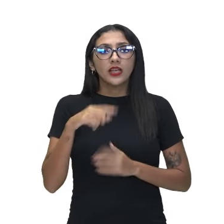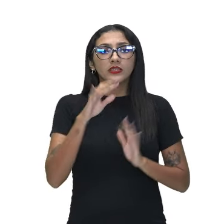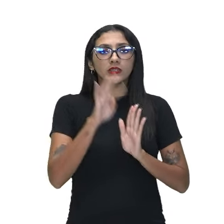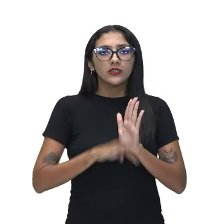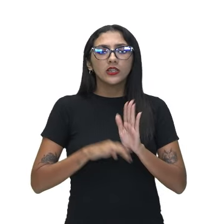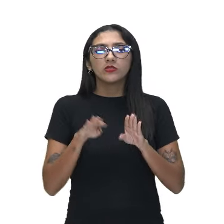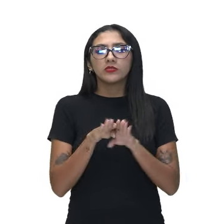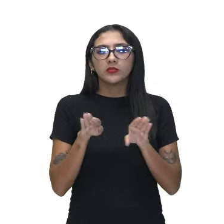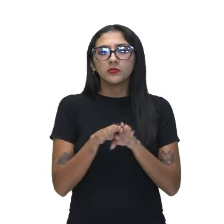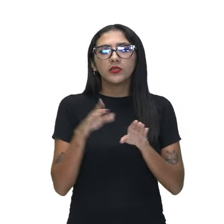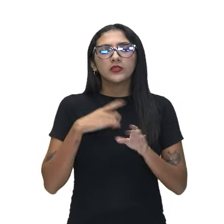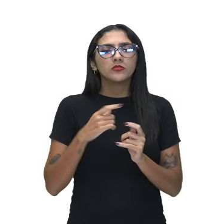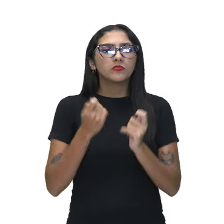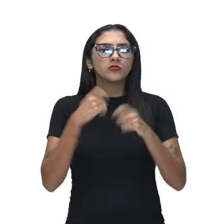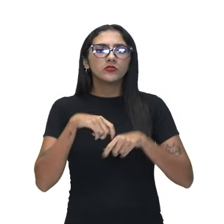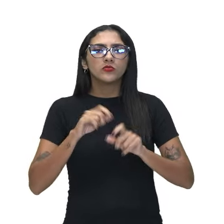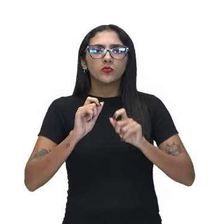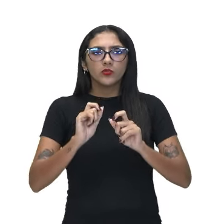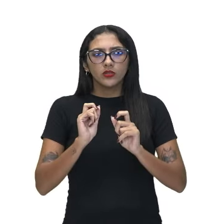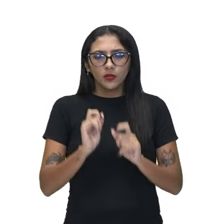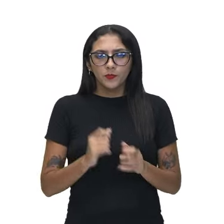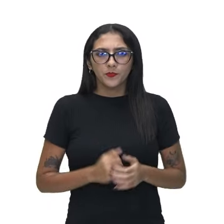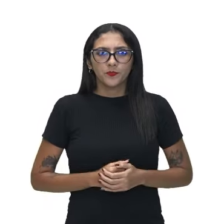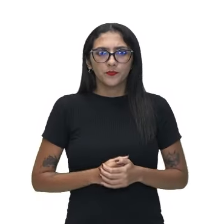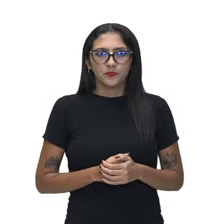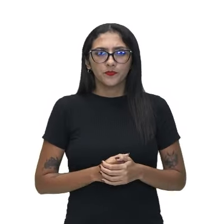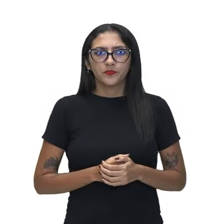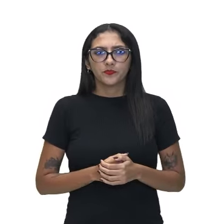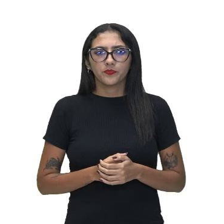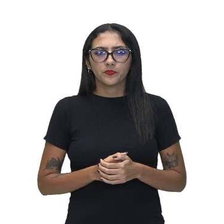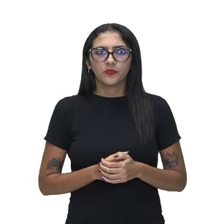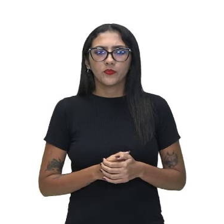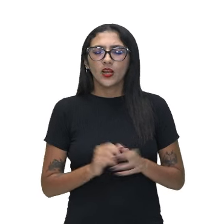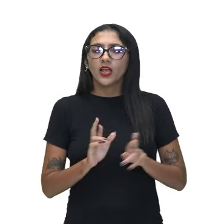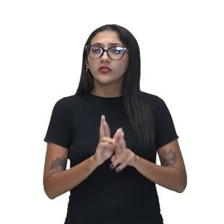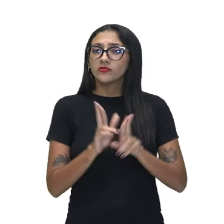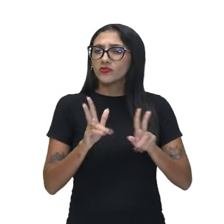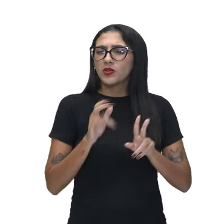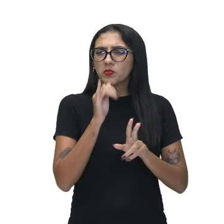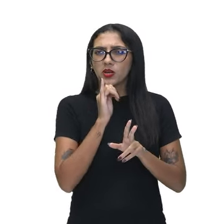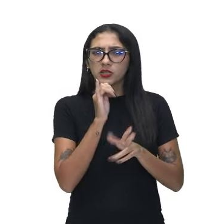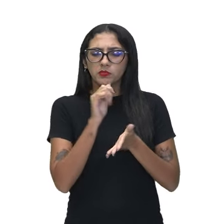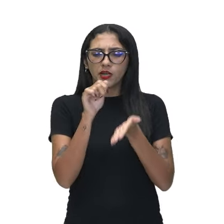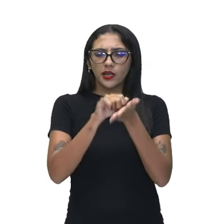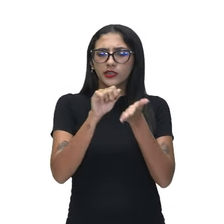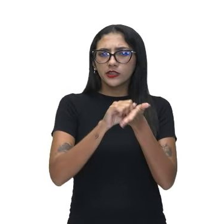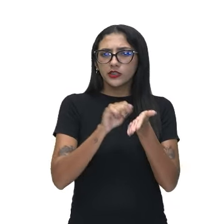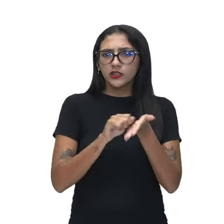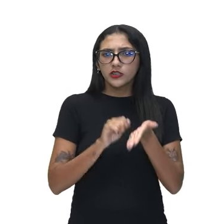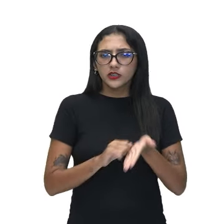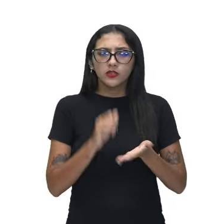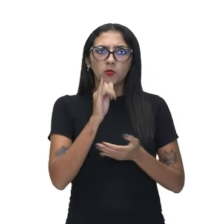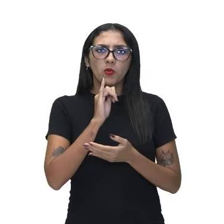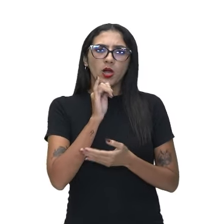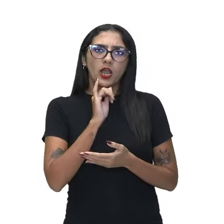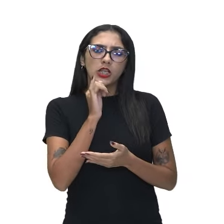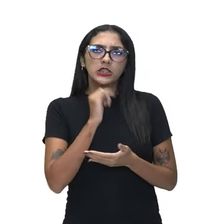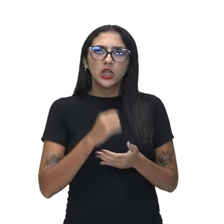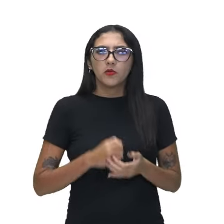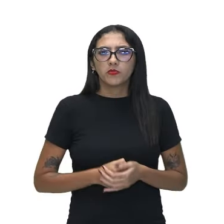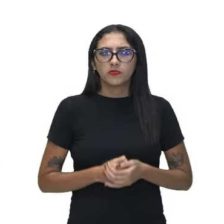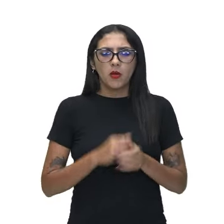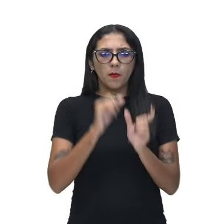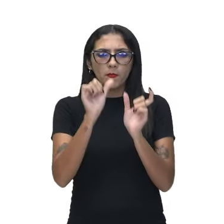forma impessoal da linguagem, ou seja, em vez de usar o eu ou o nós